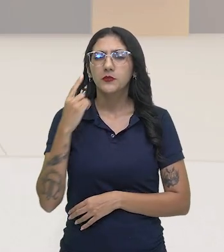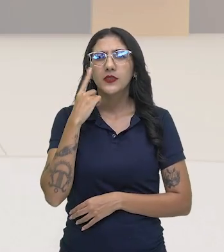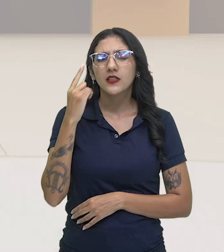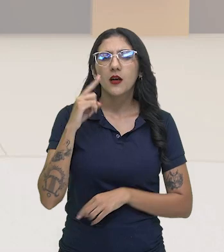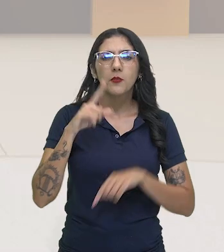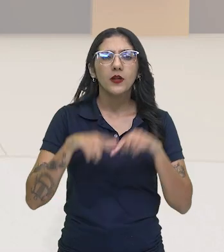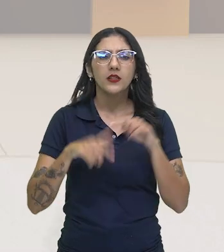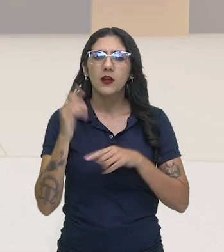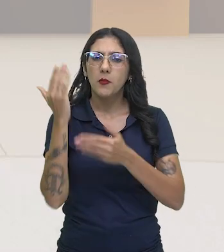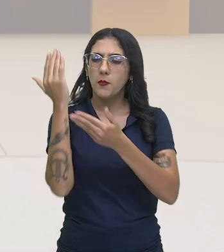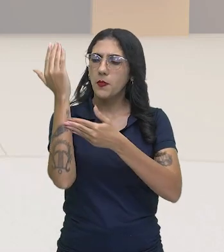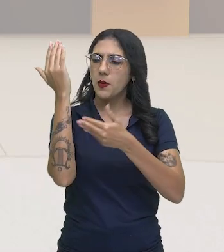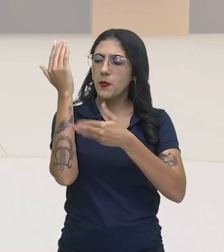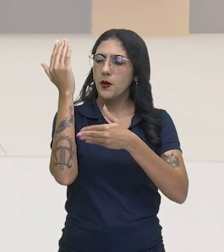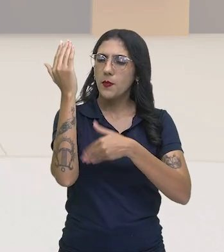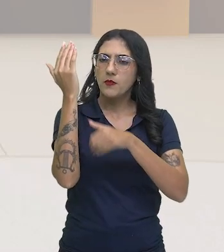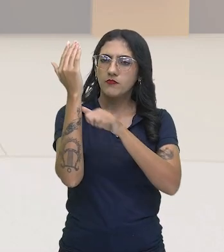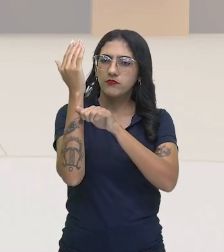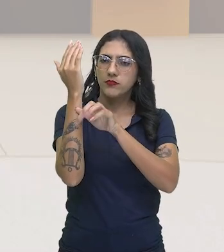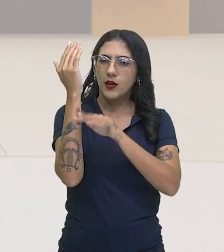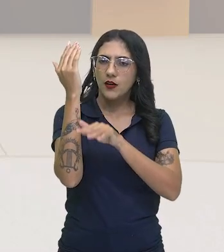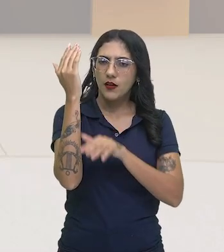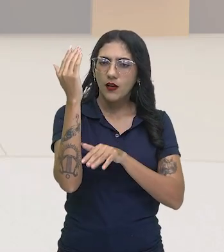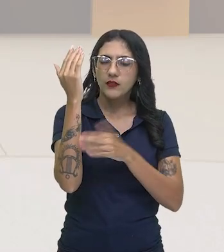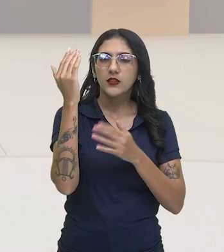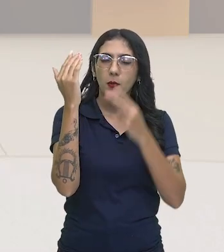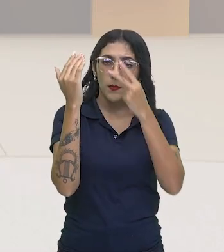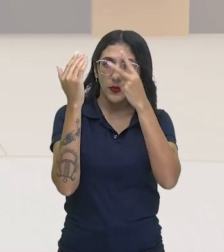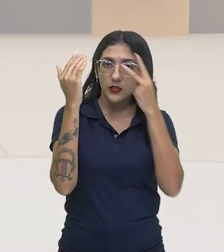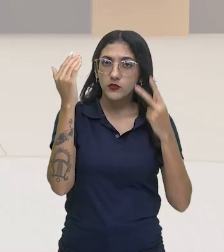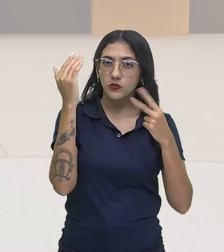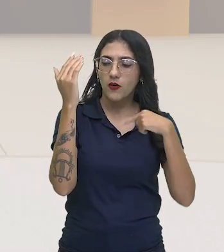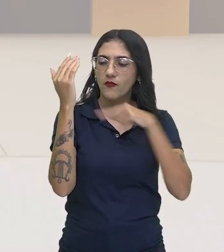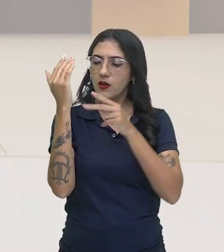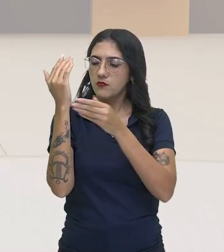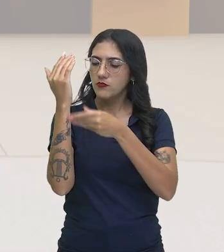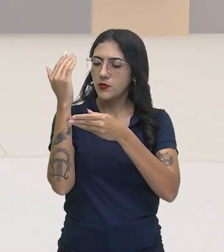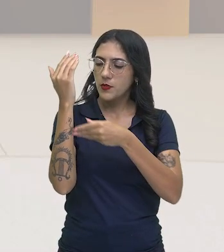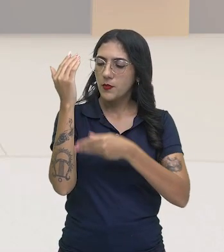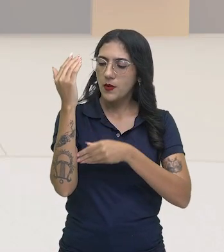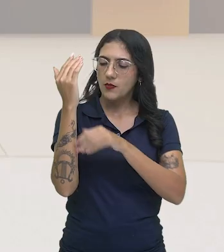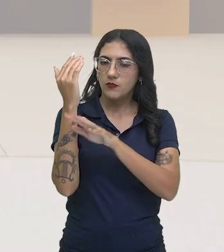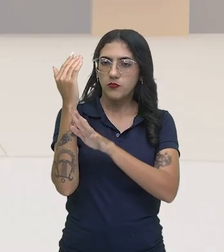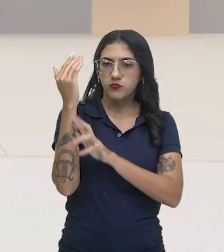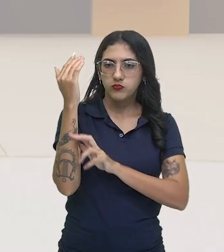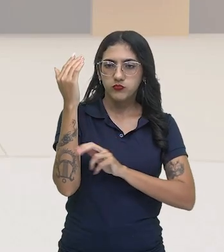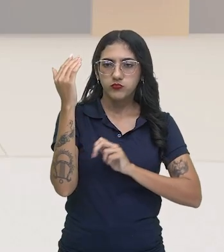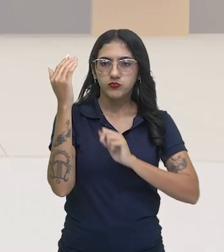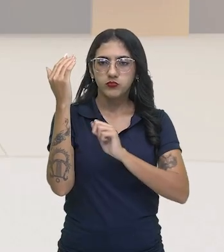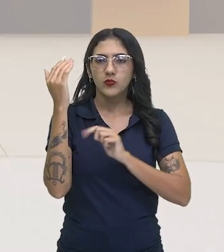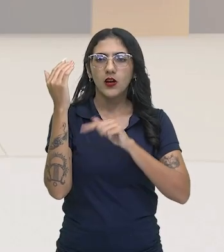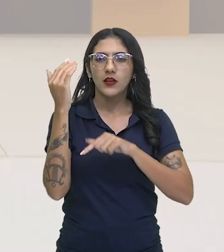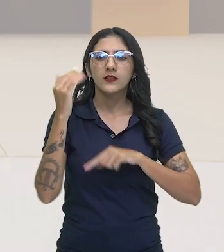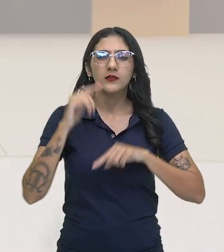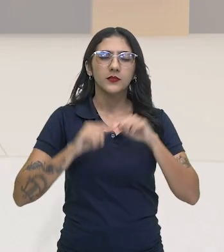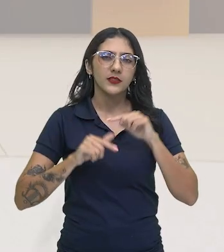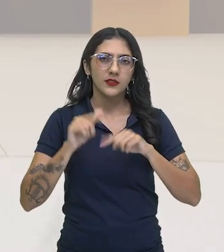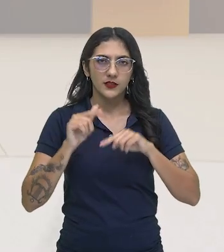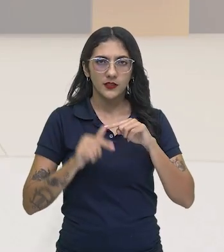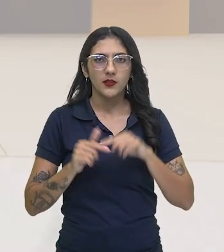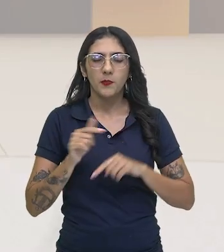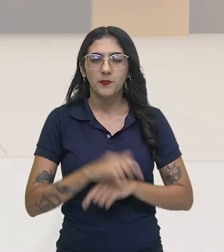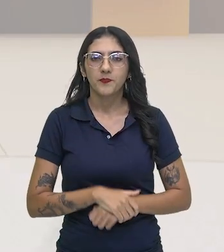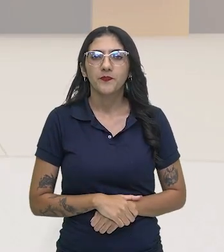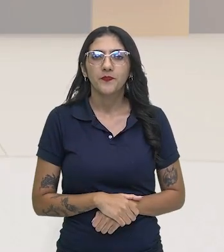borracha, não é? Nós temos ali o extrativista, porque ele vai extrair para, então, fazer aquilo acontecer de fato depois como um trabalho.